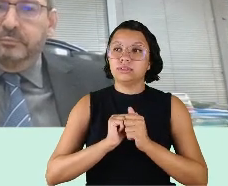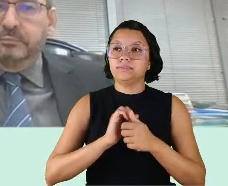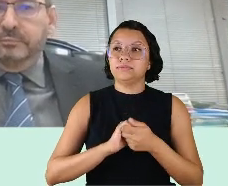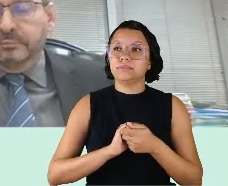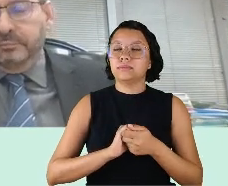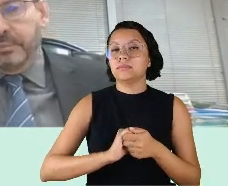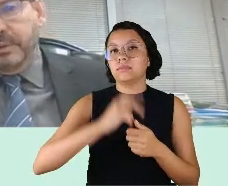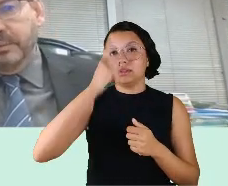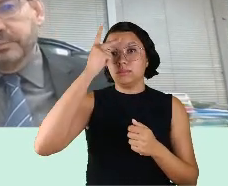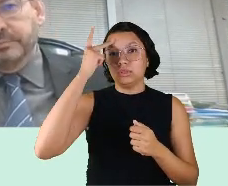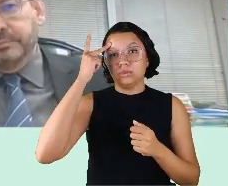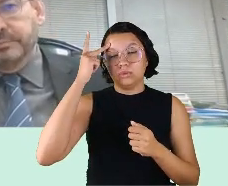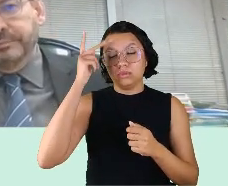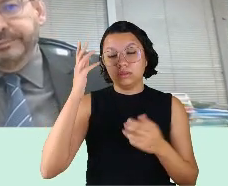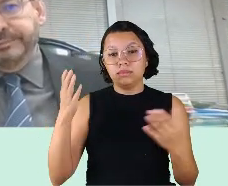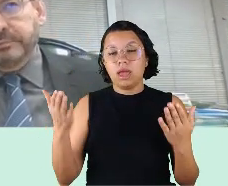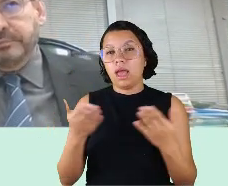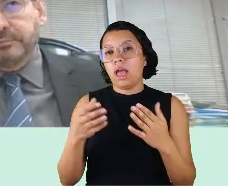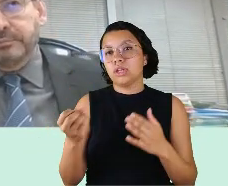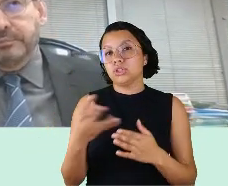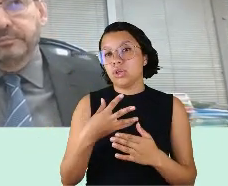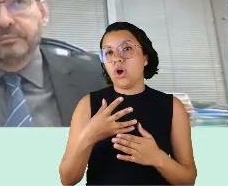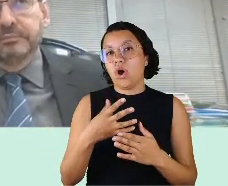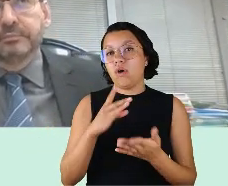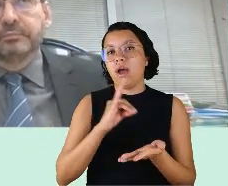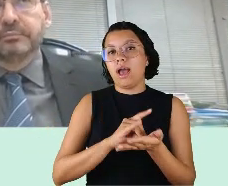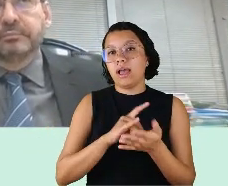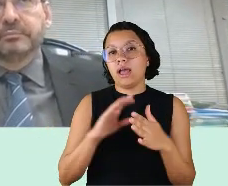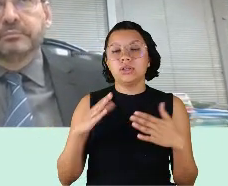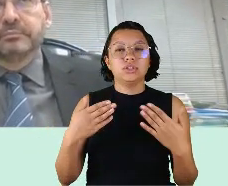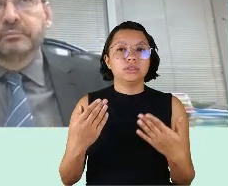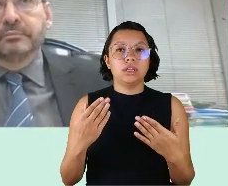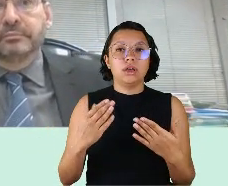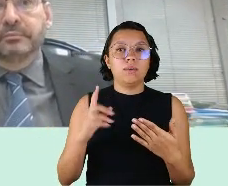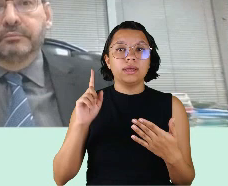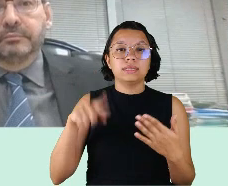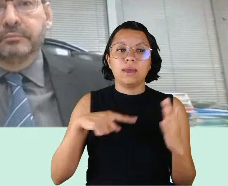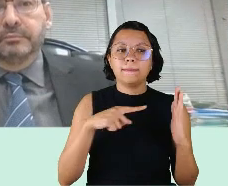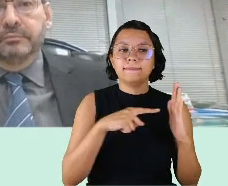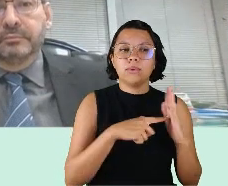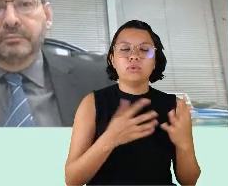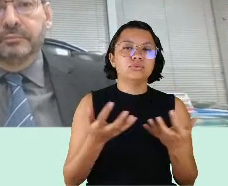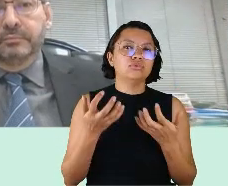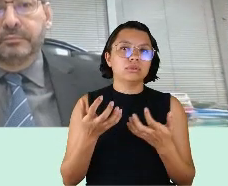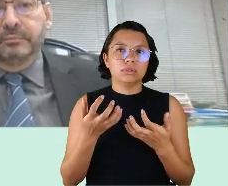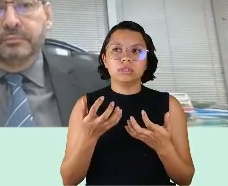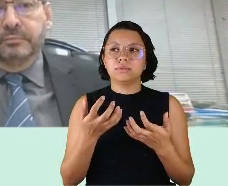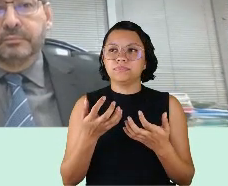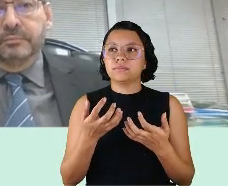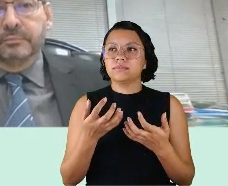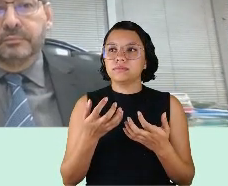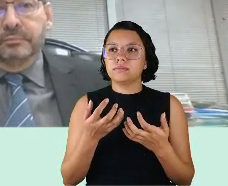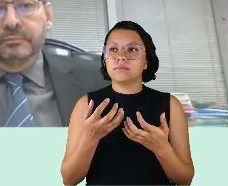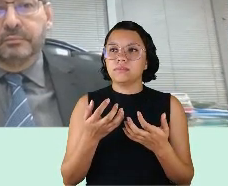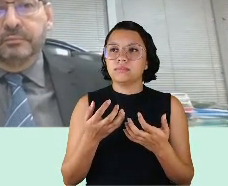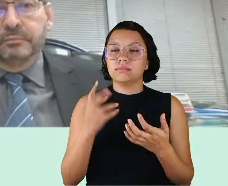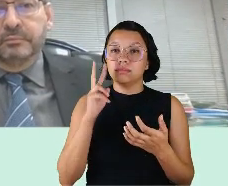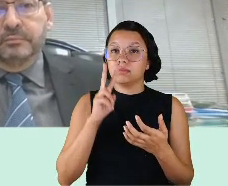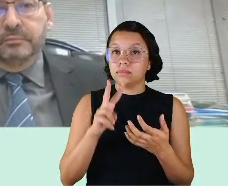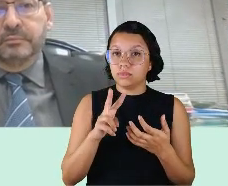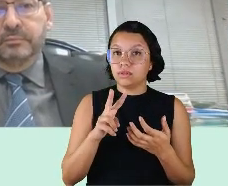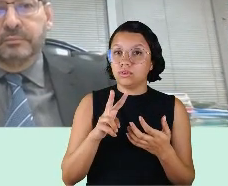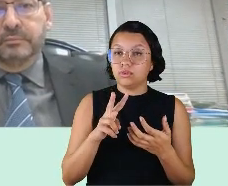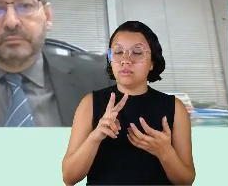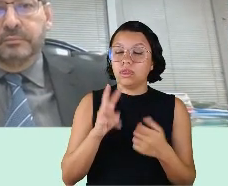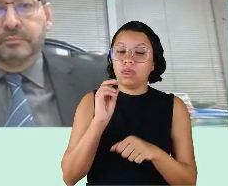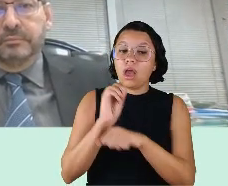adequadamente as pessoas para atuar nessa nova realidade. Então, esse era um ponto que eu gostaria